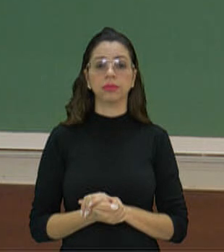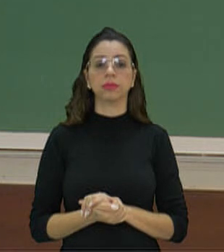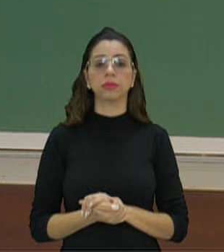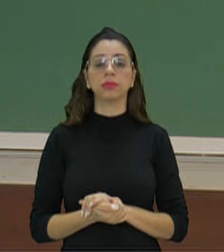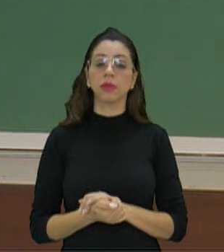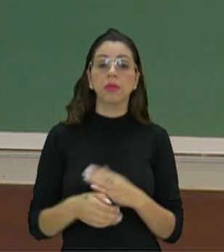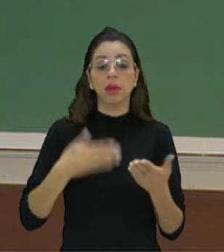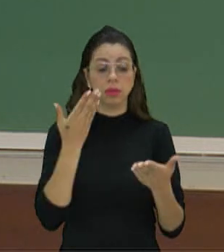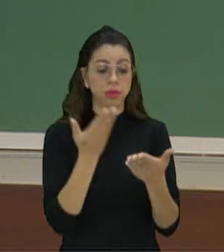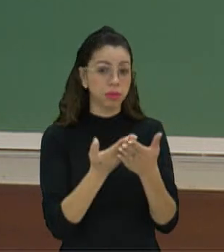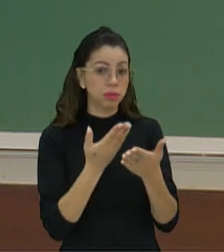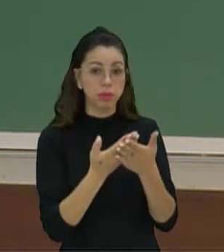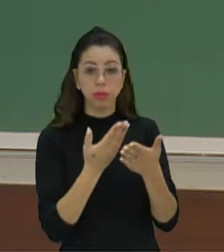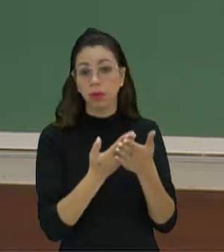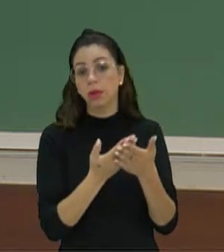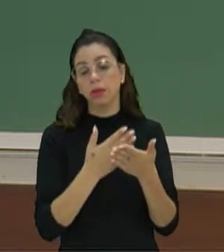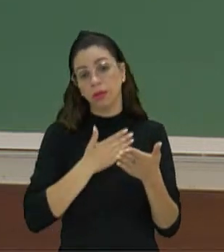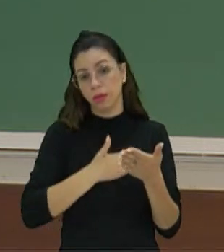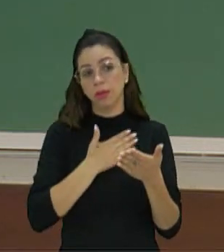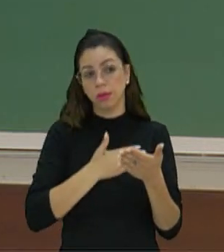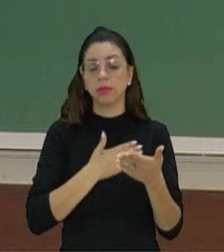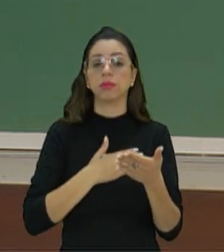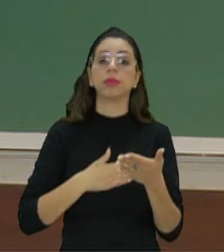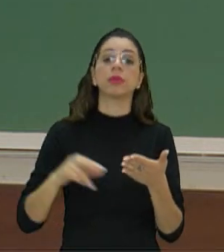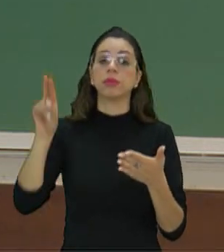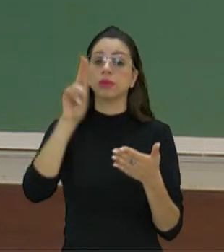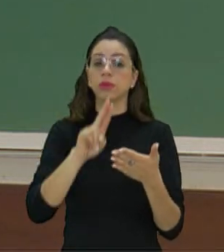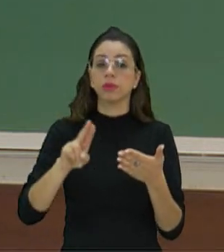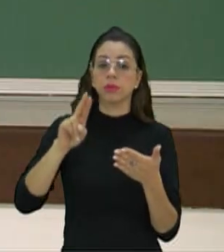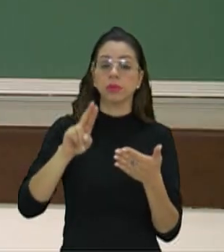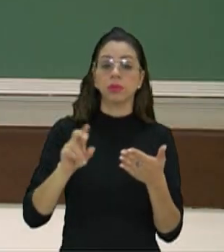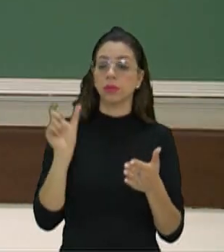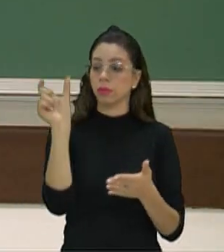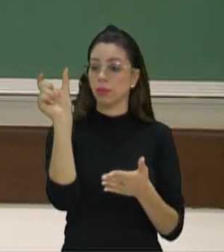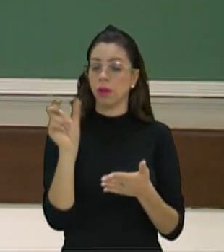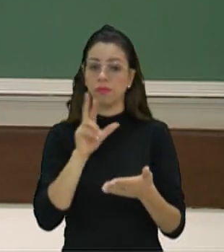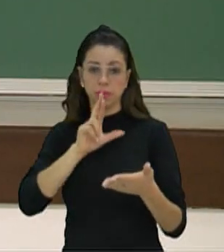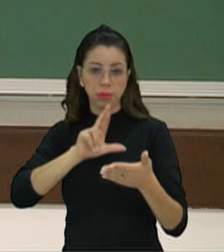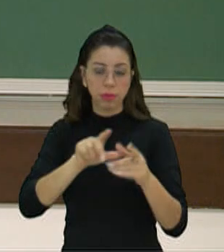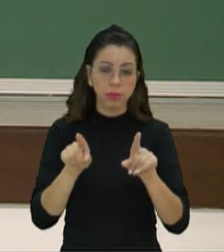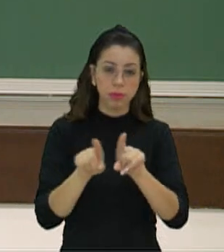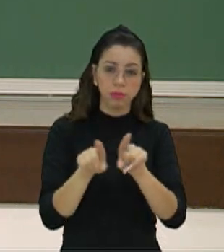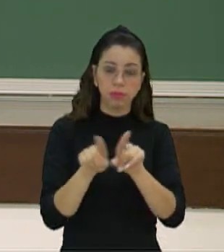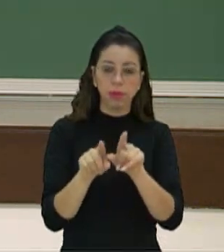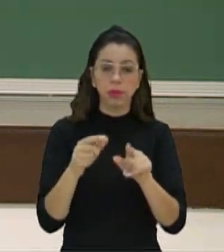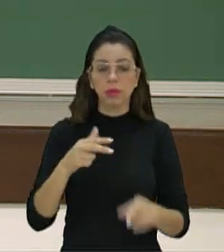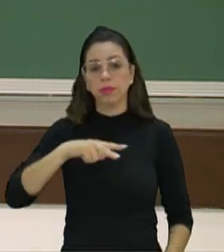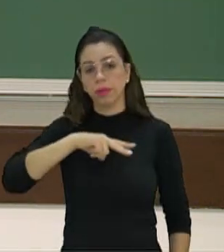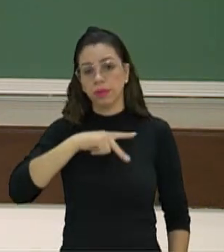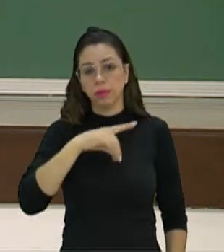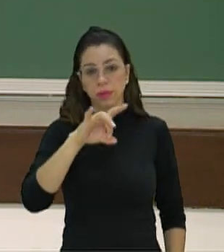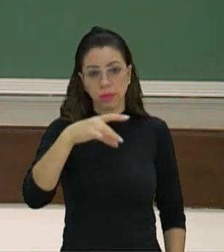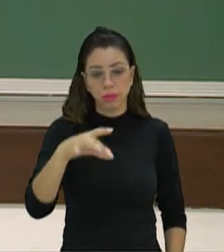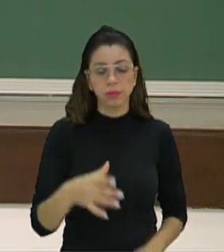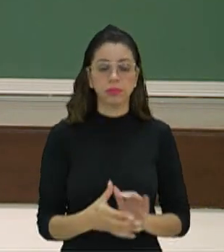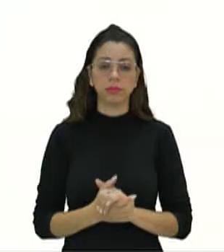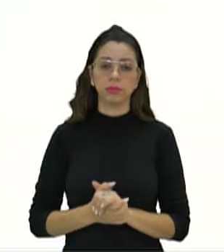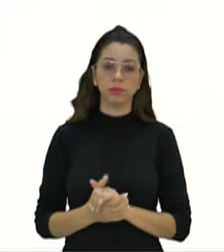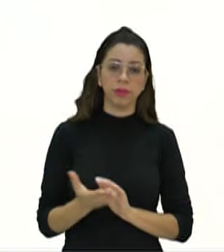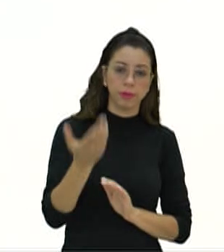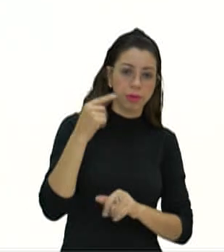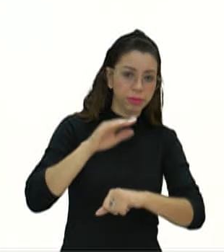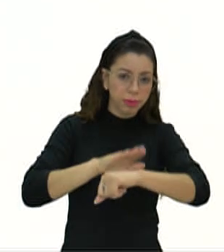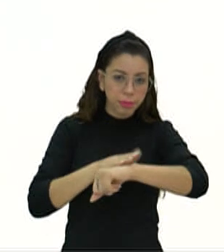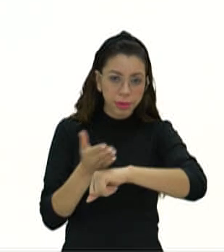mesmo estudar ou praticar esportes. Então você pode utilizar essas palavras para responder, ou então a tua resposta aí, pessoal, de boa, ok? Bora lá, vou